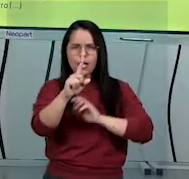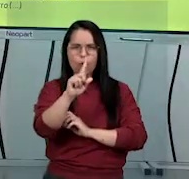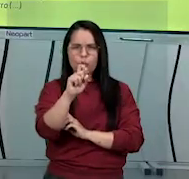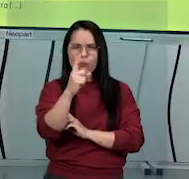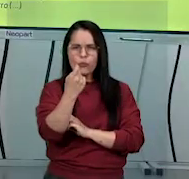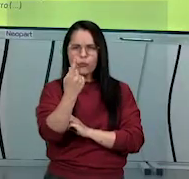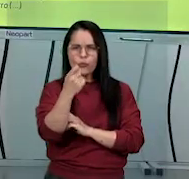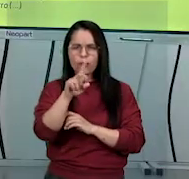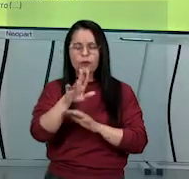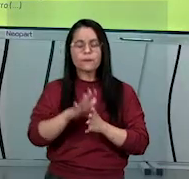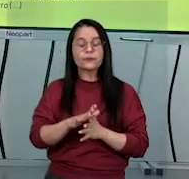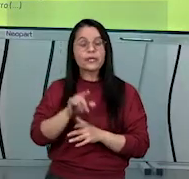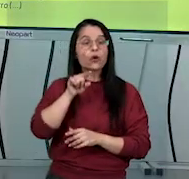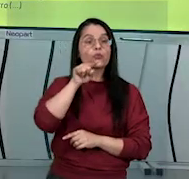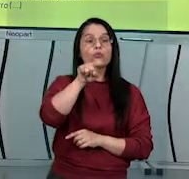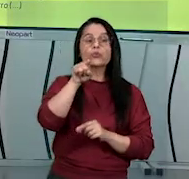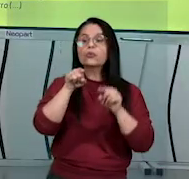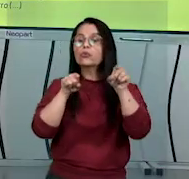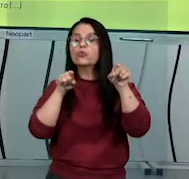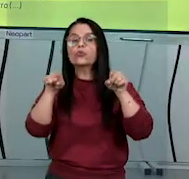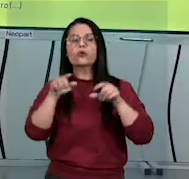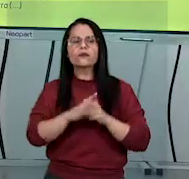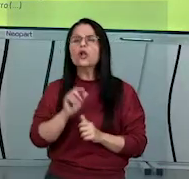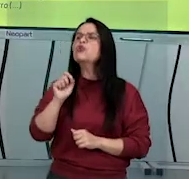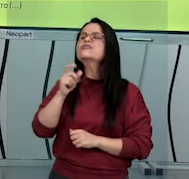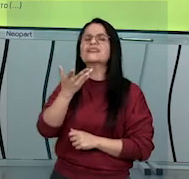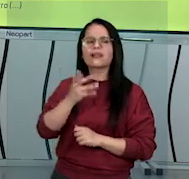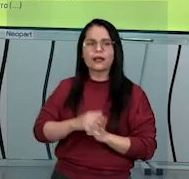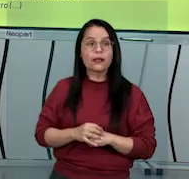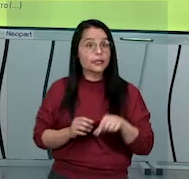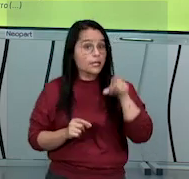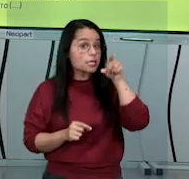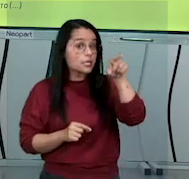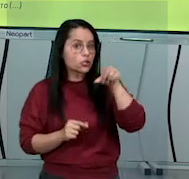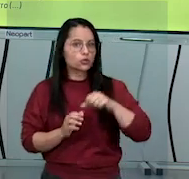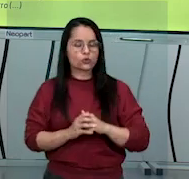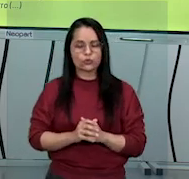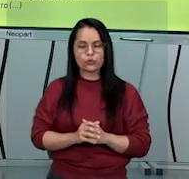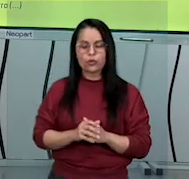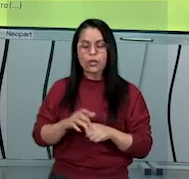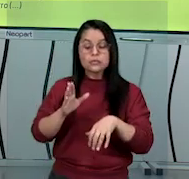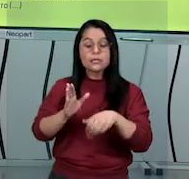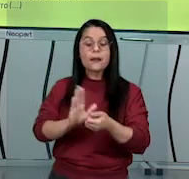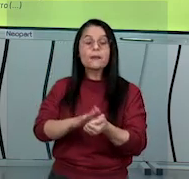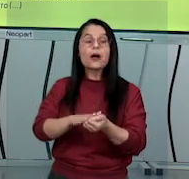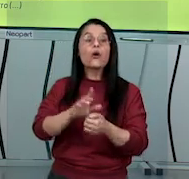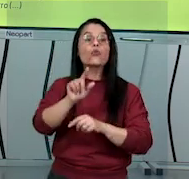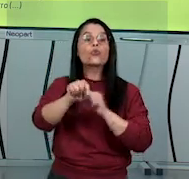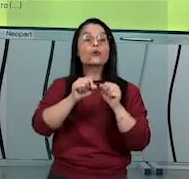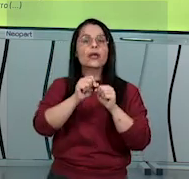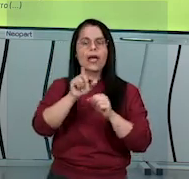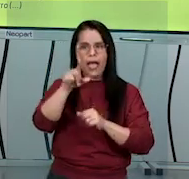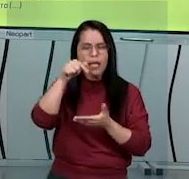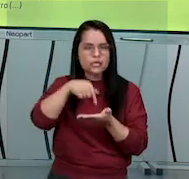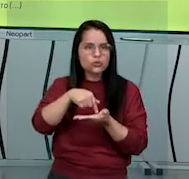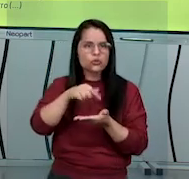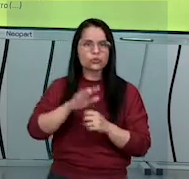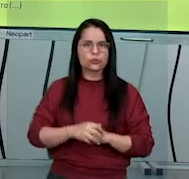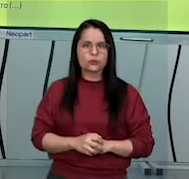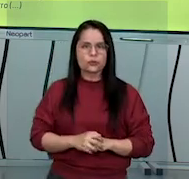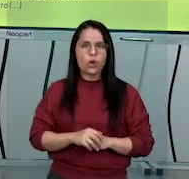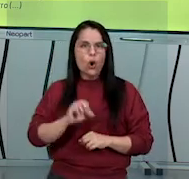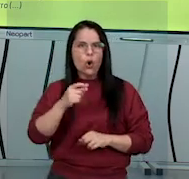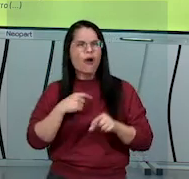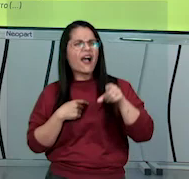quer, professora? Isso. Onde que está o que é isso que está na sua mão? É isso, né? Ou